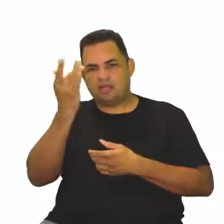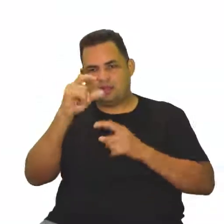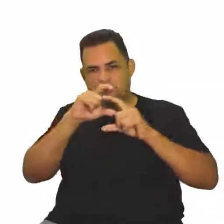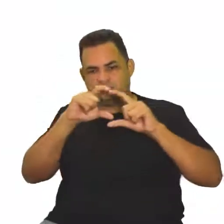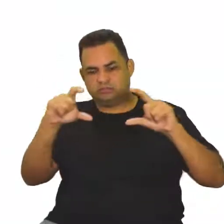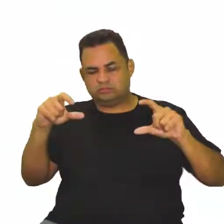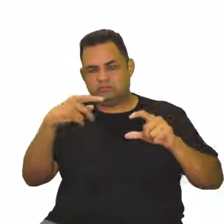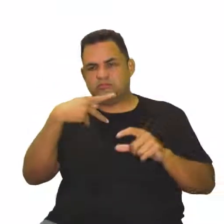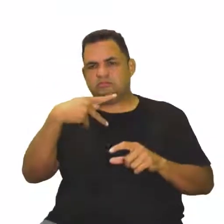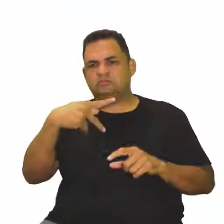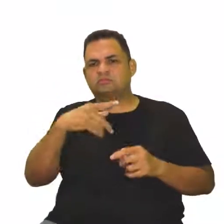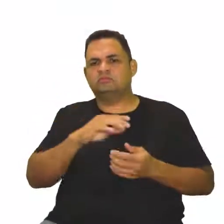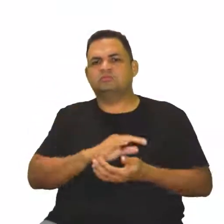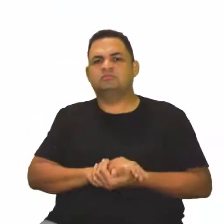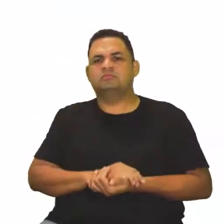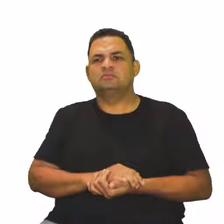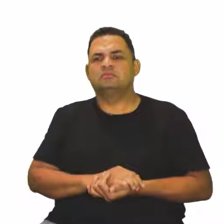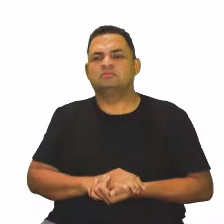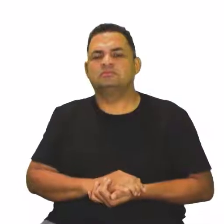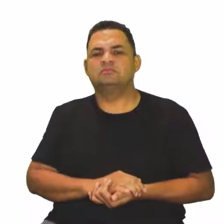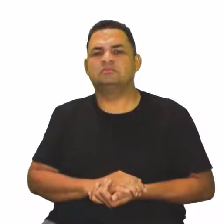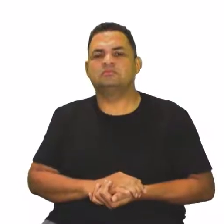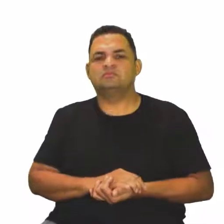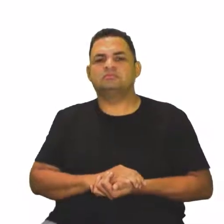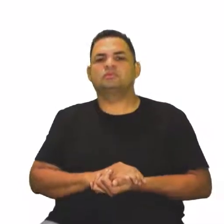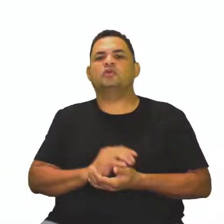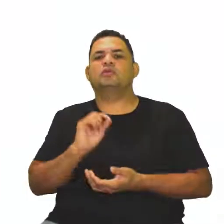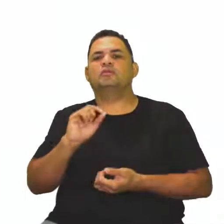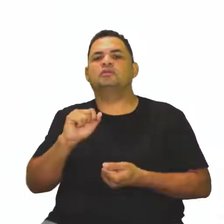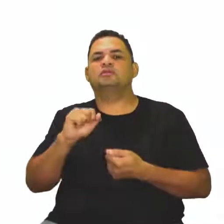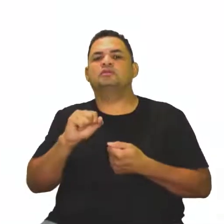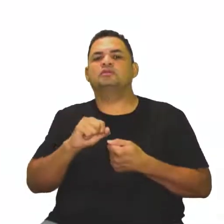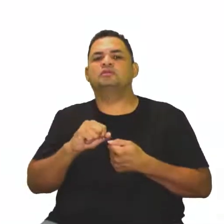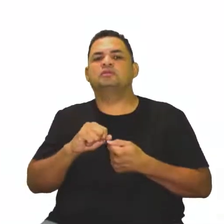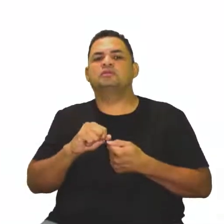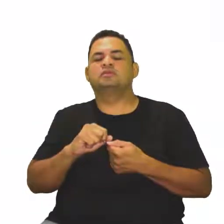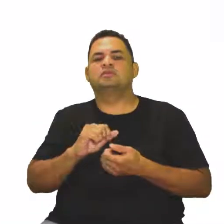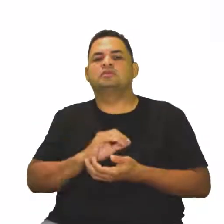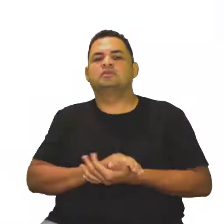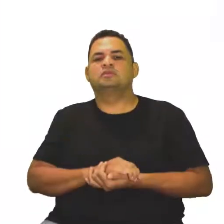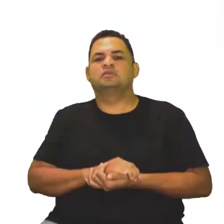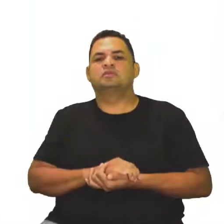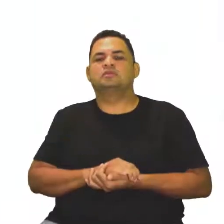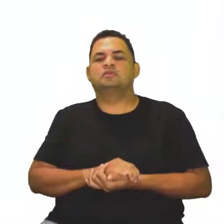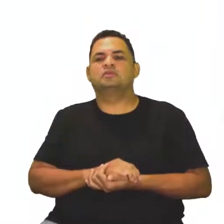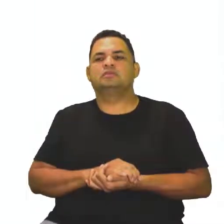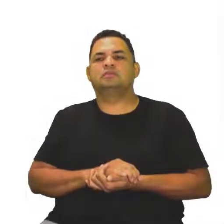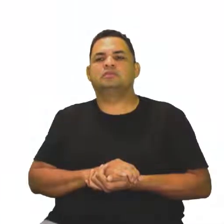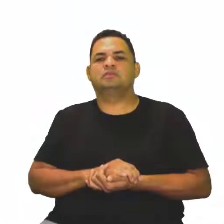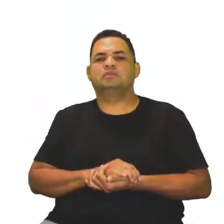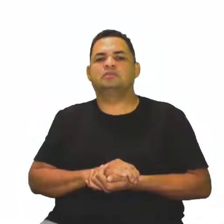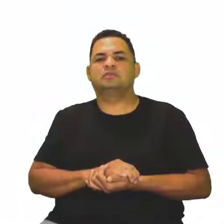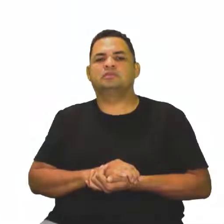da potência, né, pessoal? O que a potência faz? A potência faz o quê?